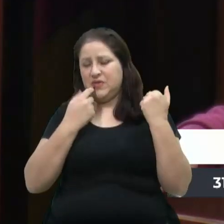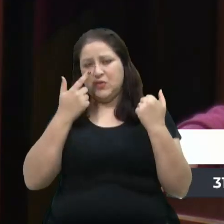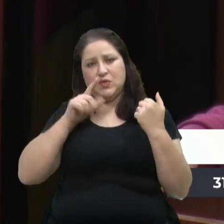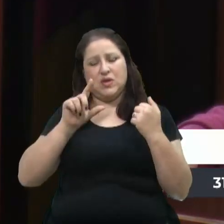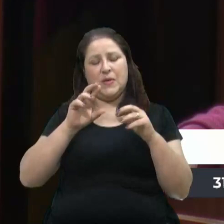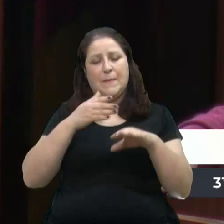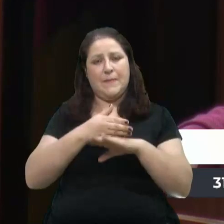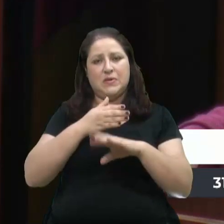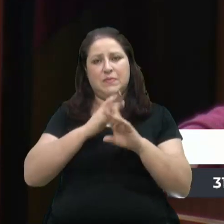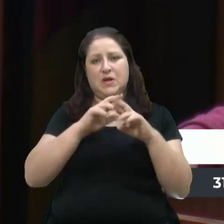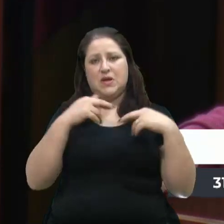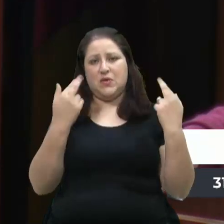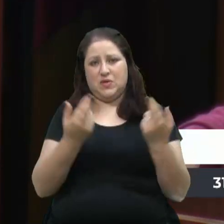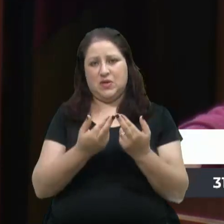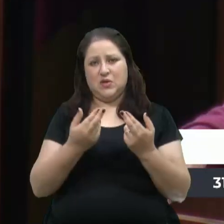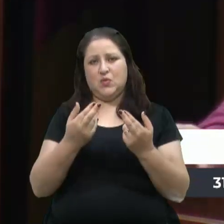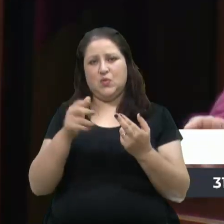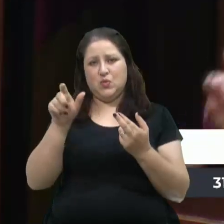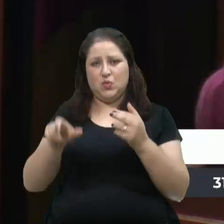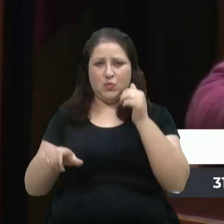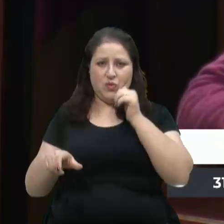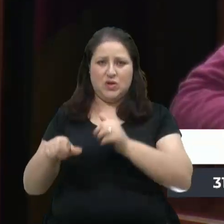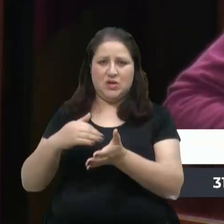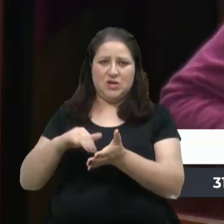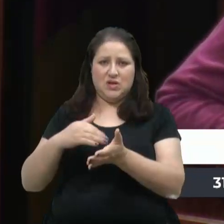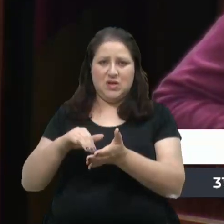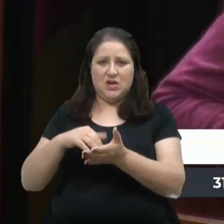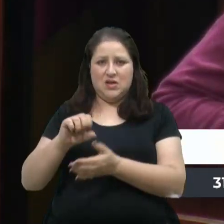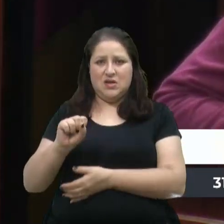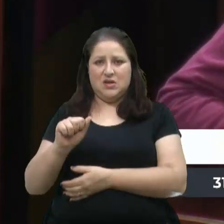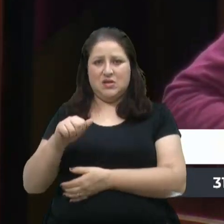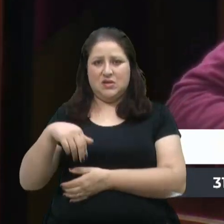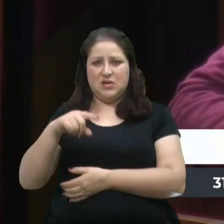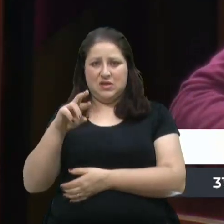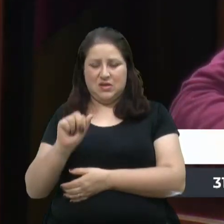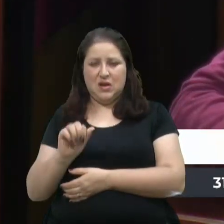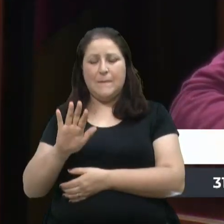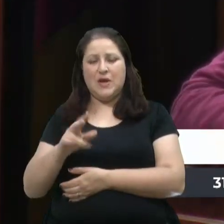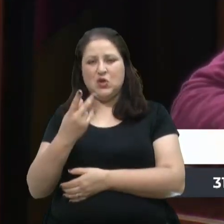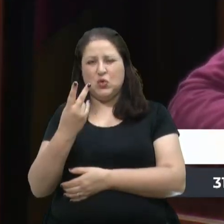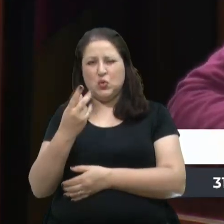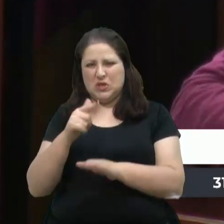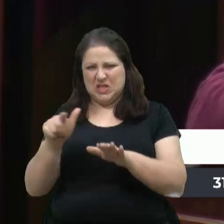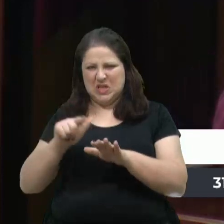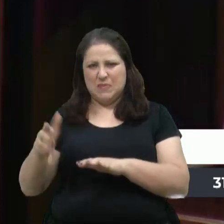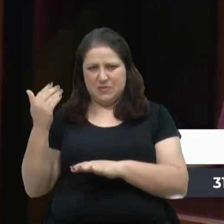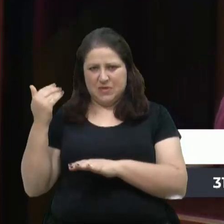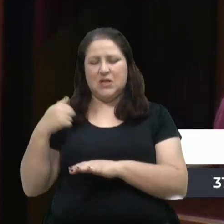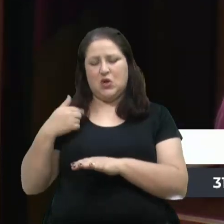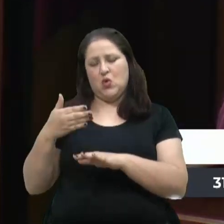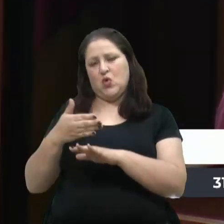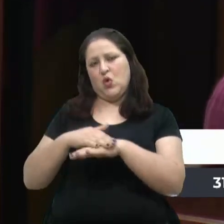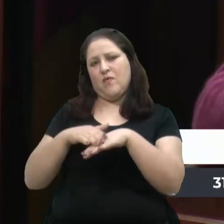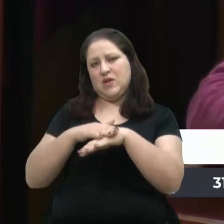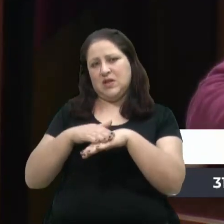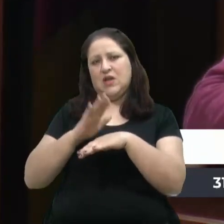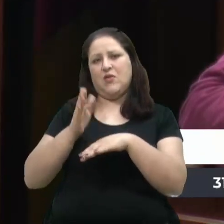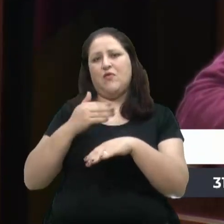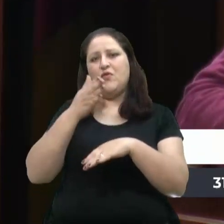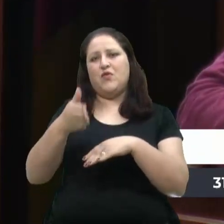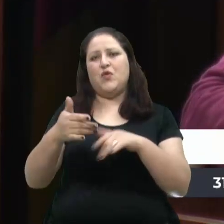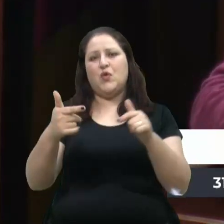da reunião com a secretária Sandra mas havia conversado com ela uns 15 dias atrás tive na central de matrículas e